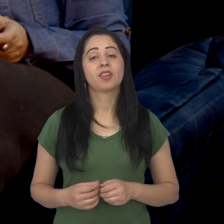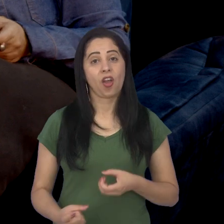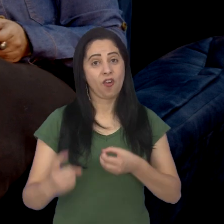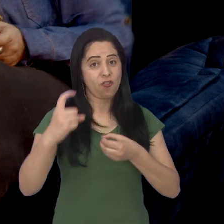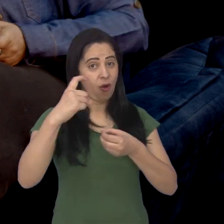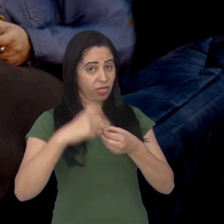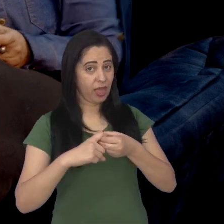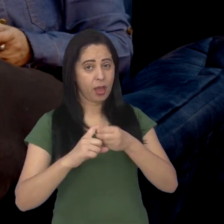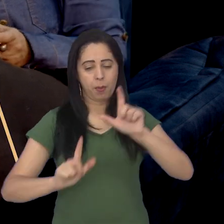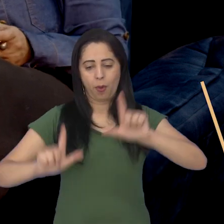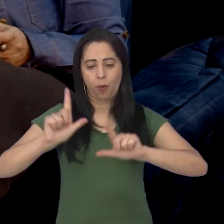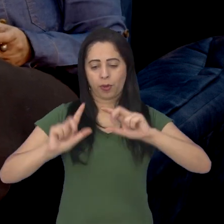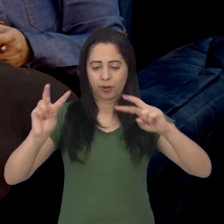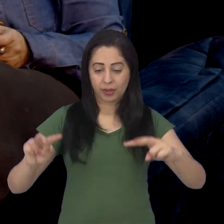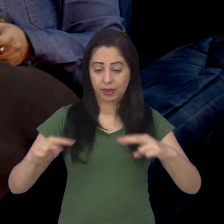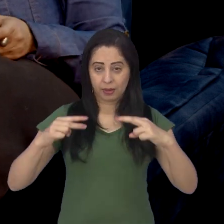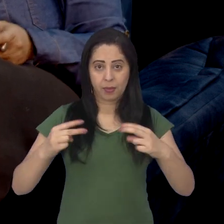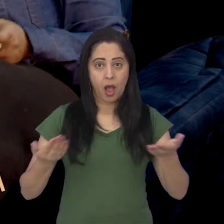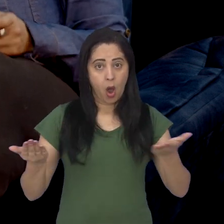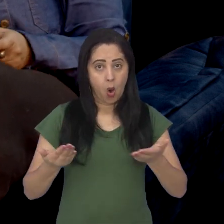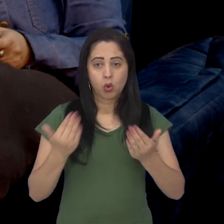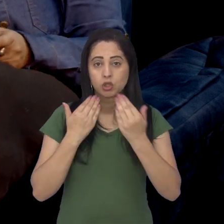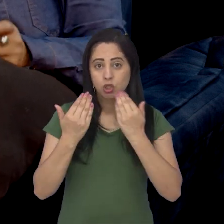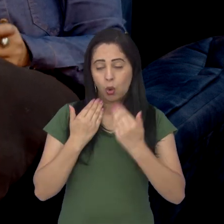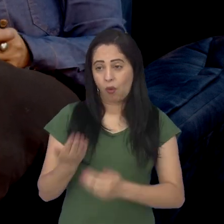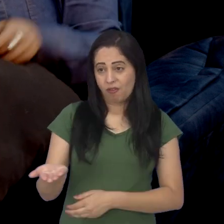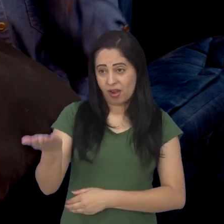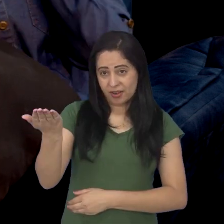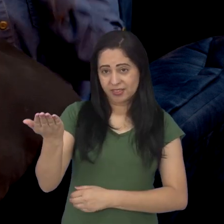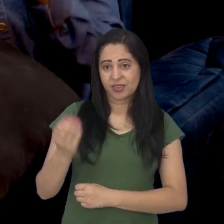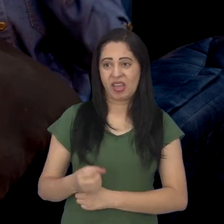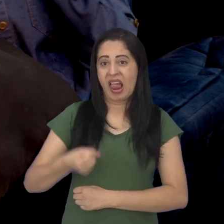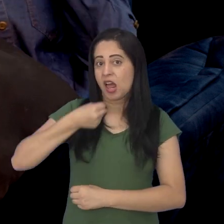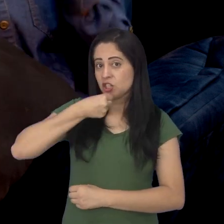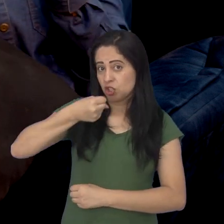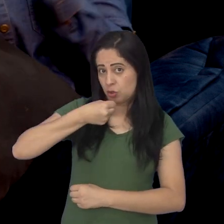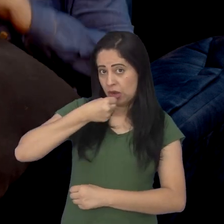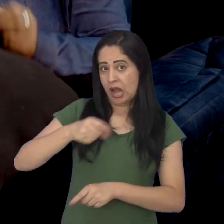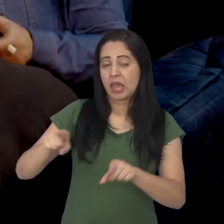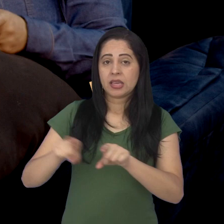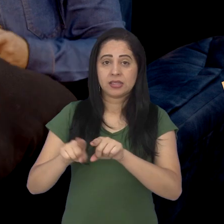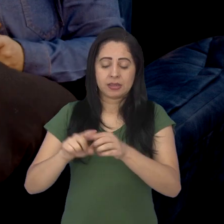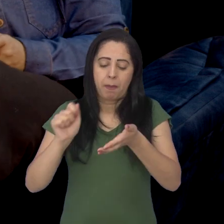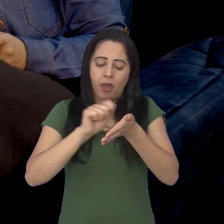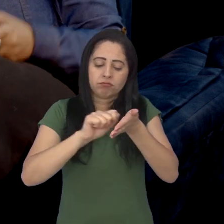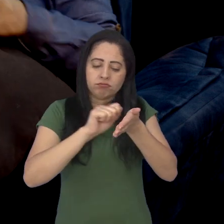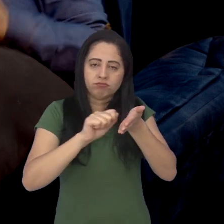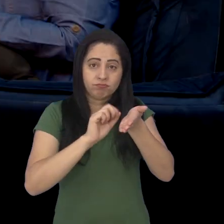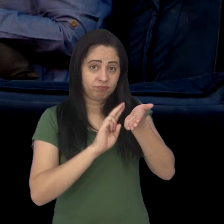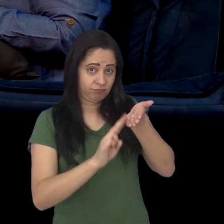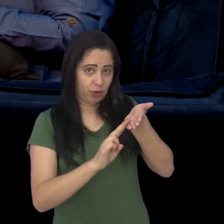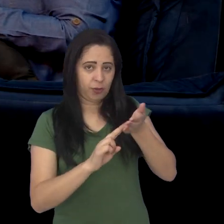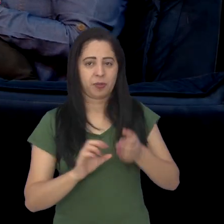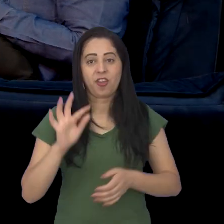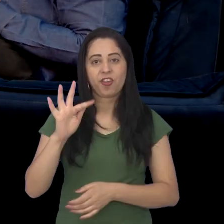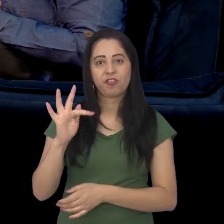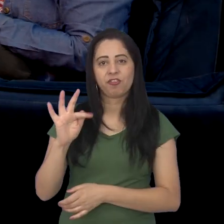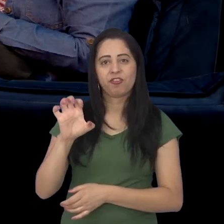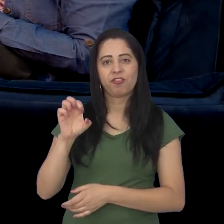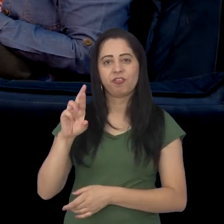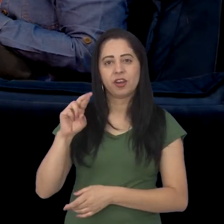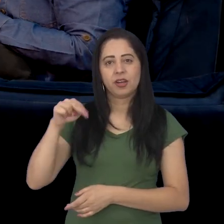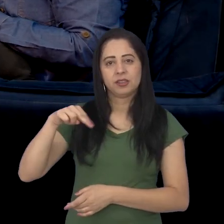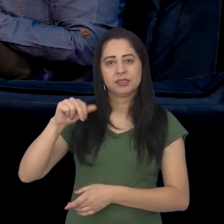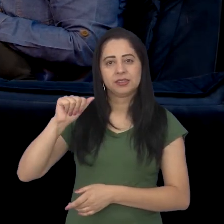De volta com entrevistas, hoje com a jornalista e escritora Fernanda Soares. Então vamos continuar o